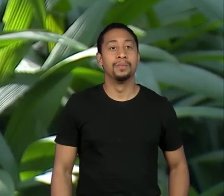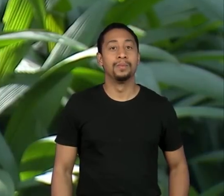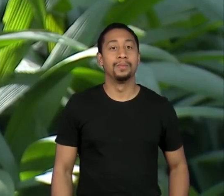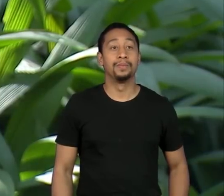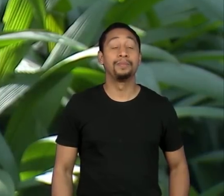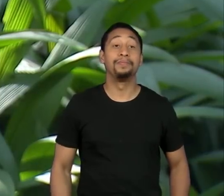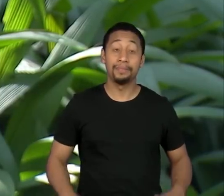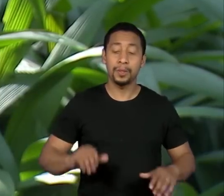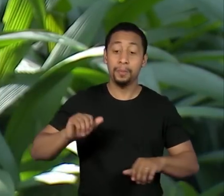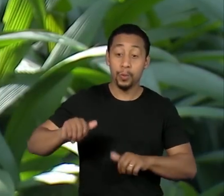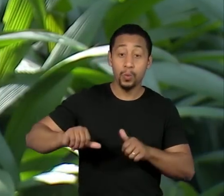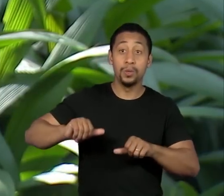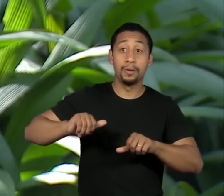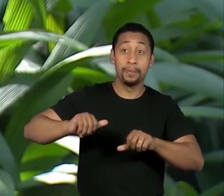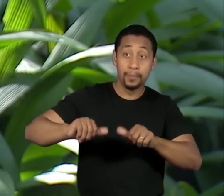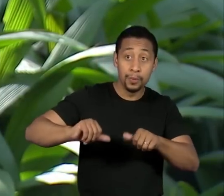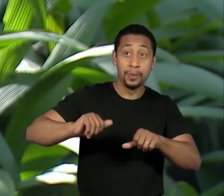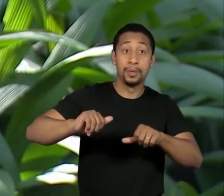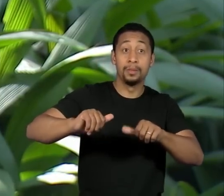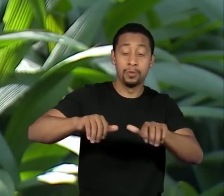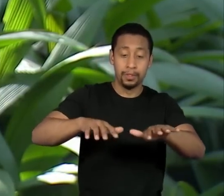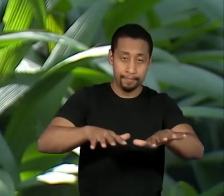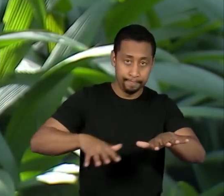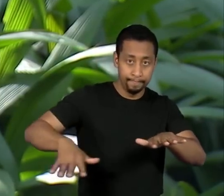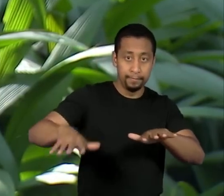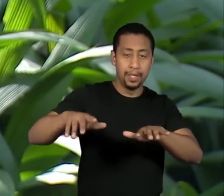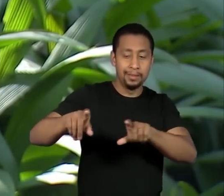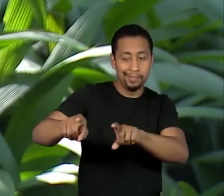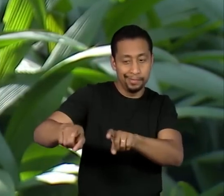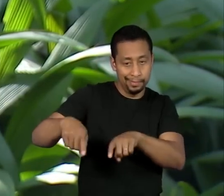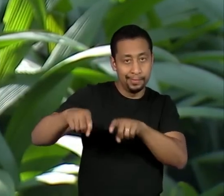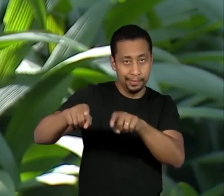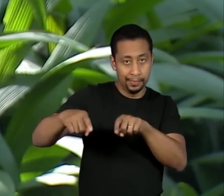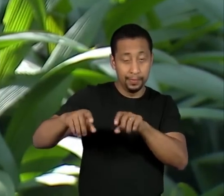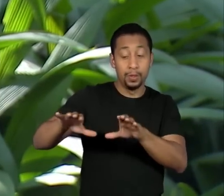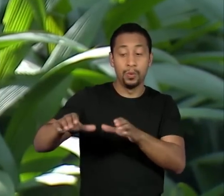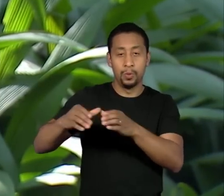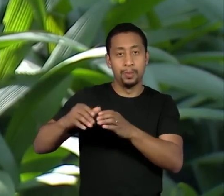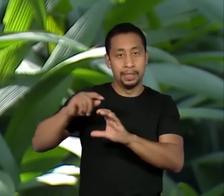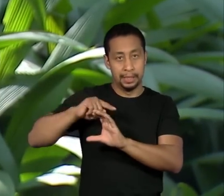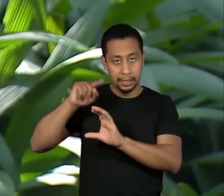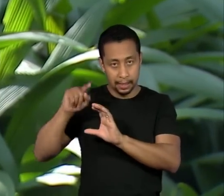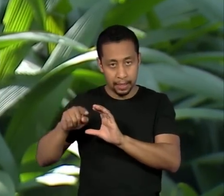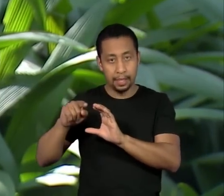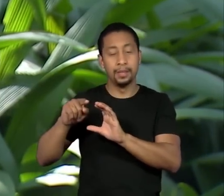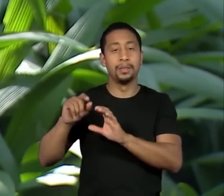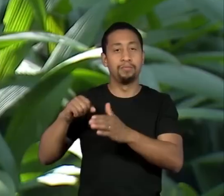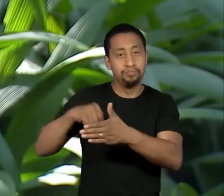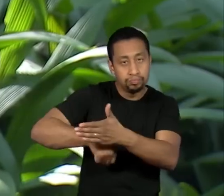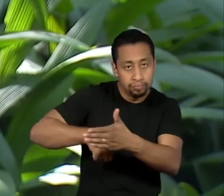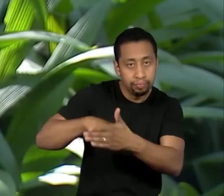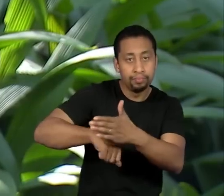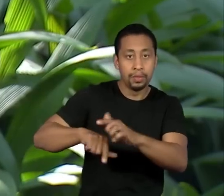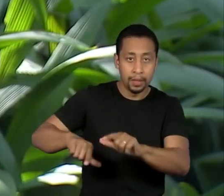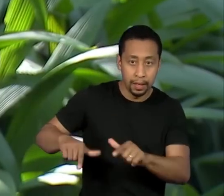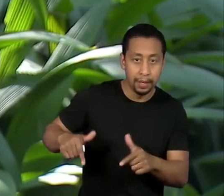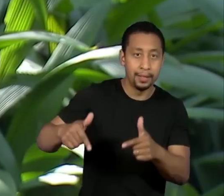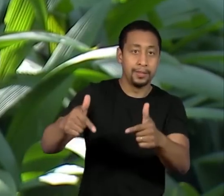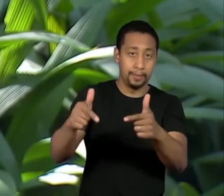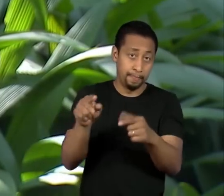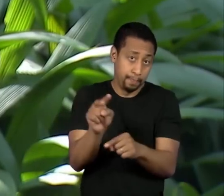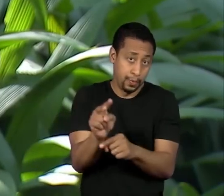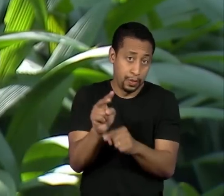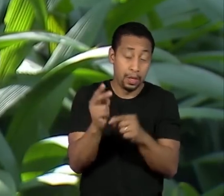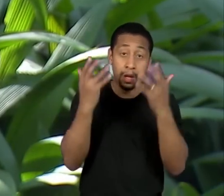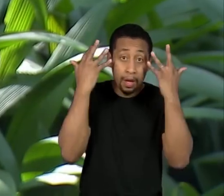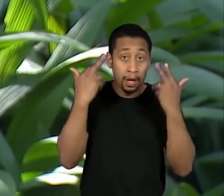Entre as mudanças necessárias para o setor, apontadas por cientistas, ambientalistas e ativistas da causa animal, estão,